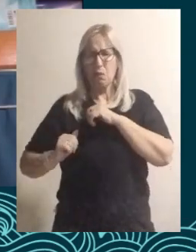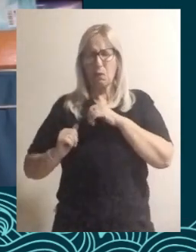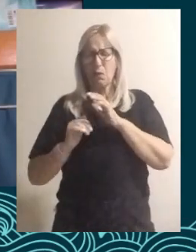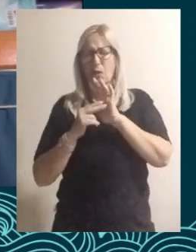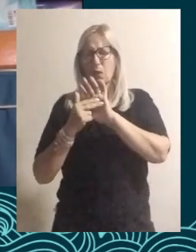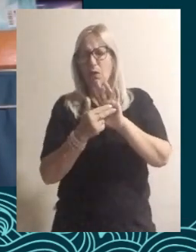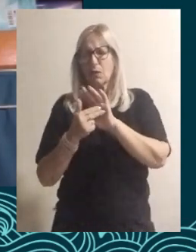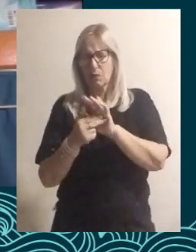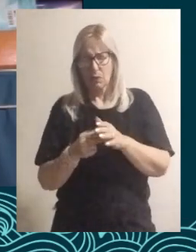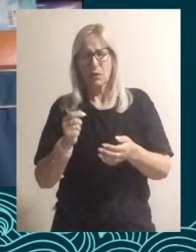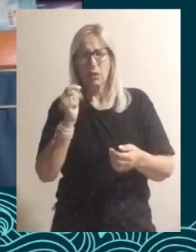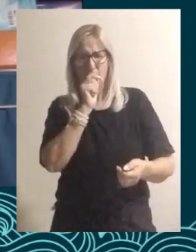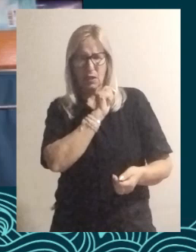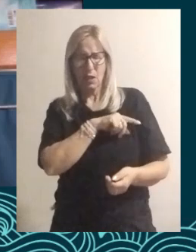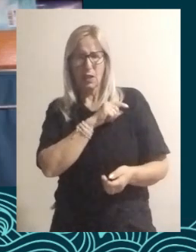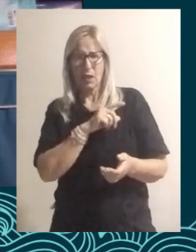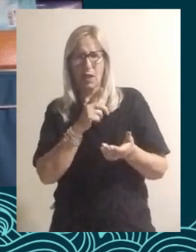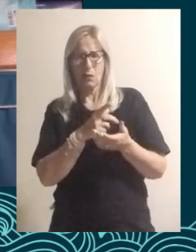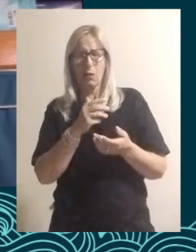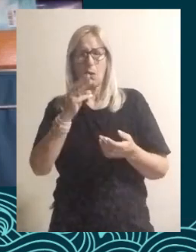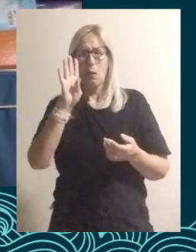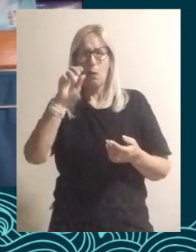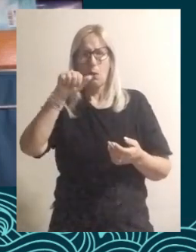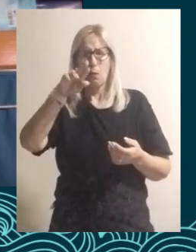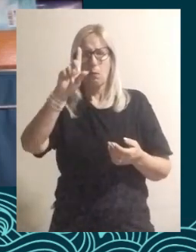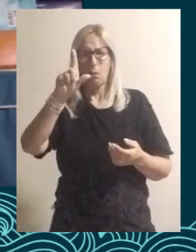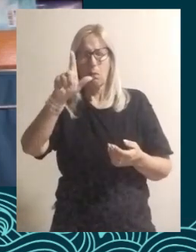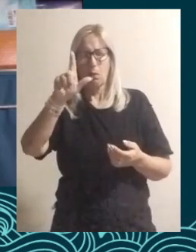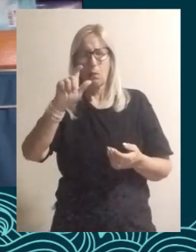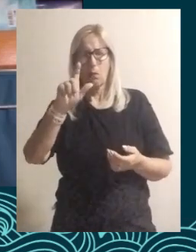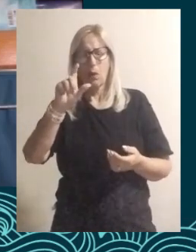estava na França com bolsa de estudos, então eu tinha condição de ficar lá